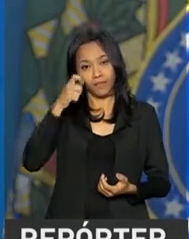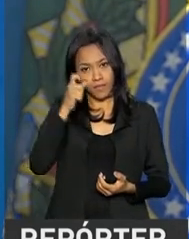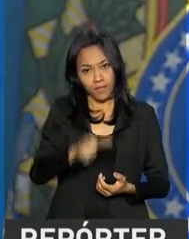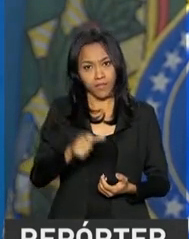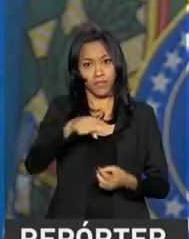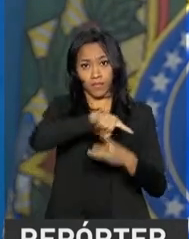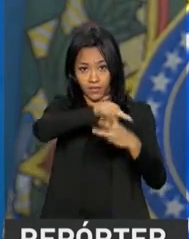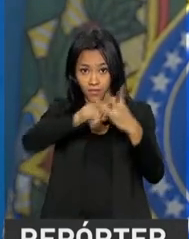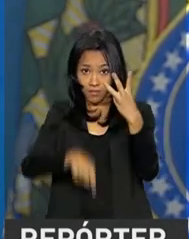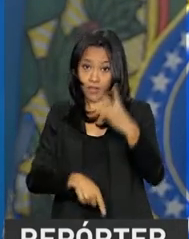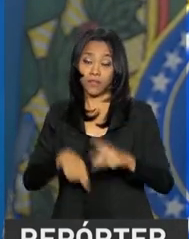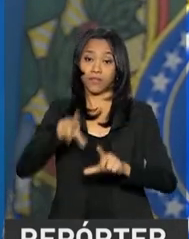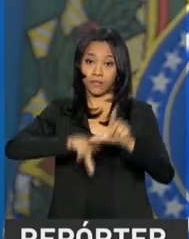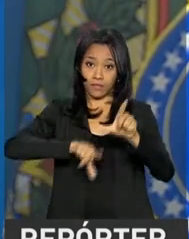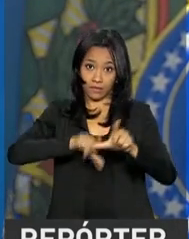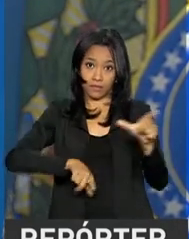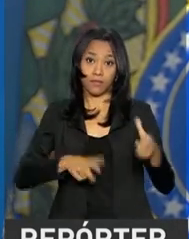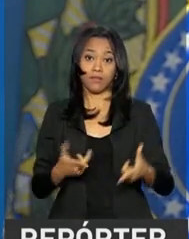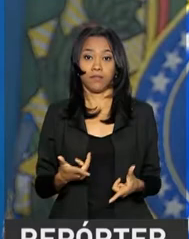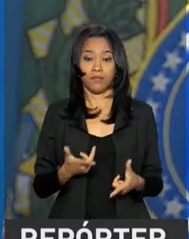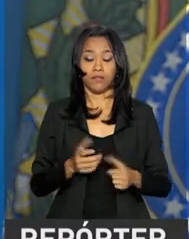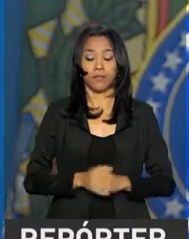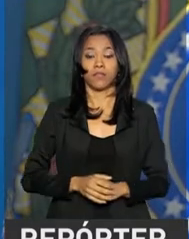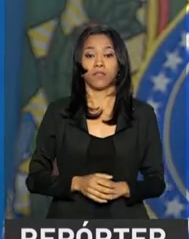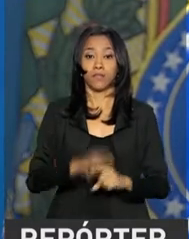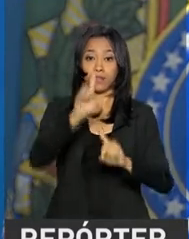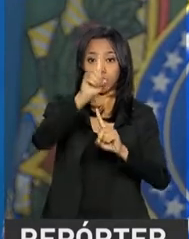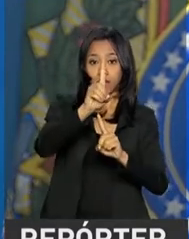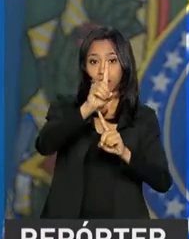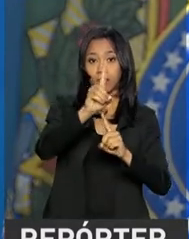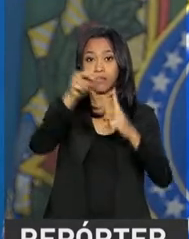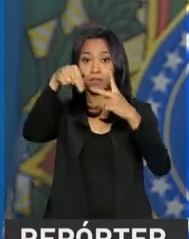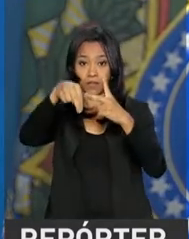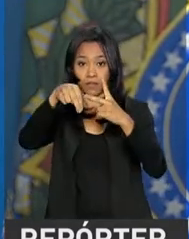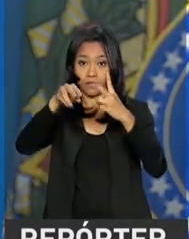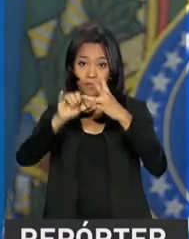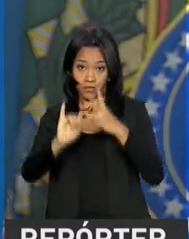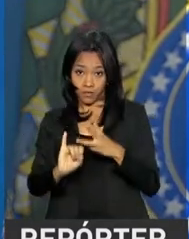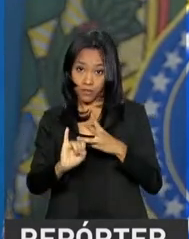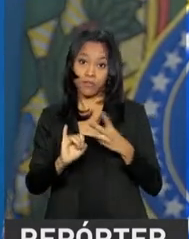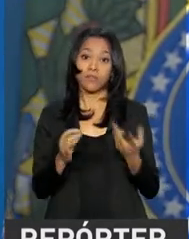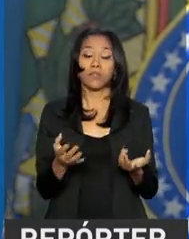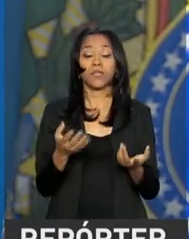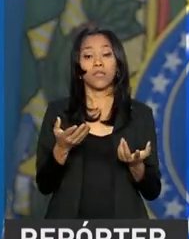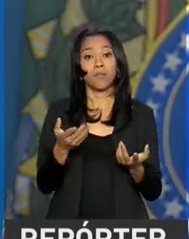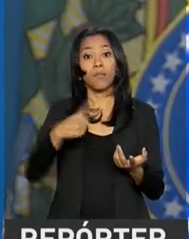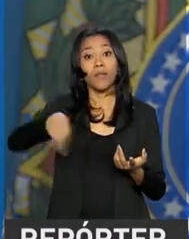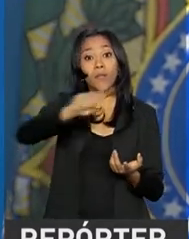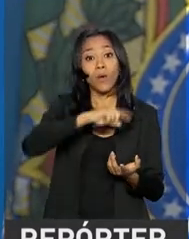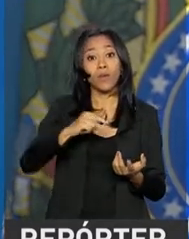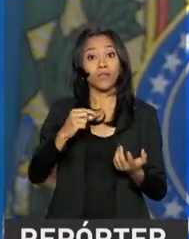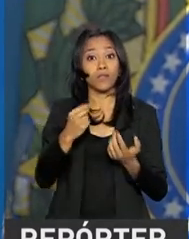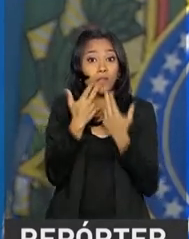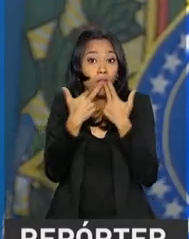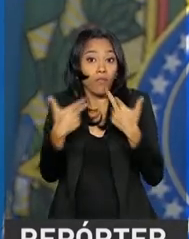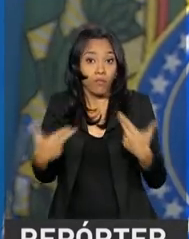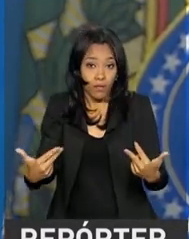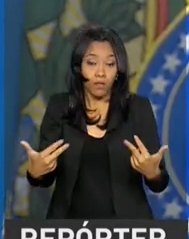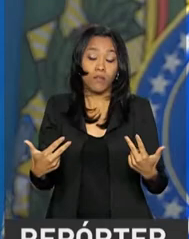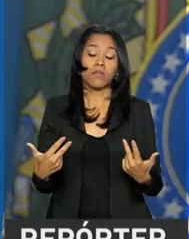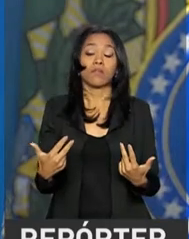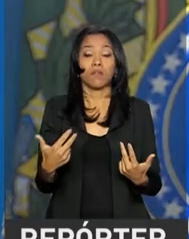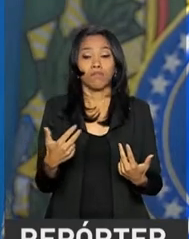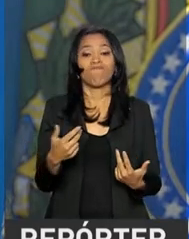três letras é que para nosso como novidade ainda tenho